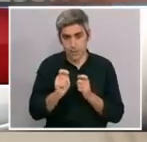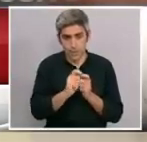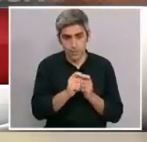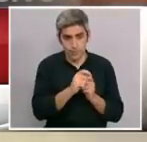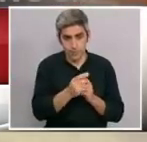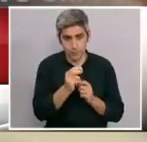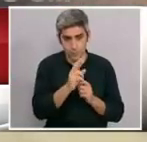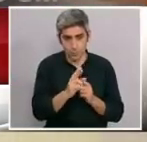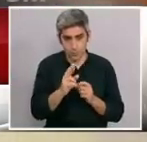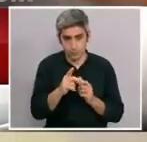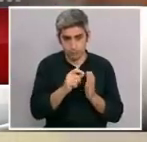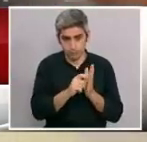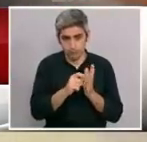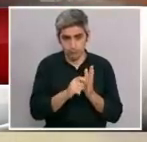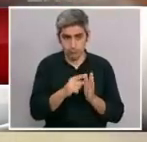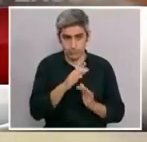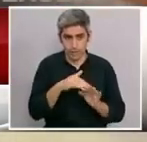empregadas estava tudo aqui.